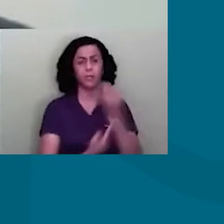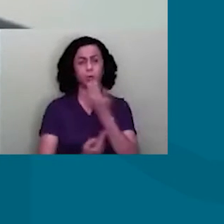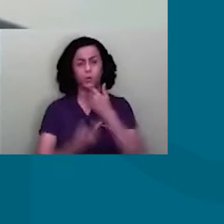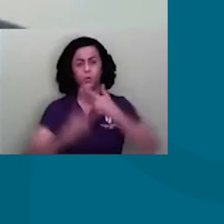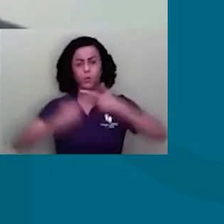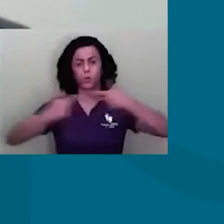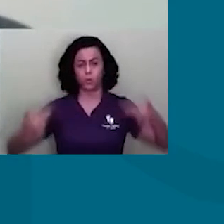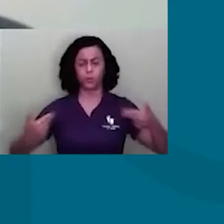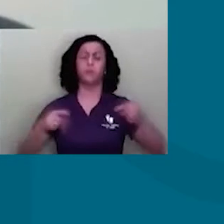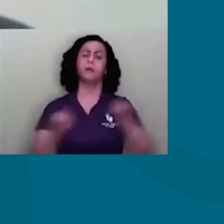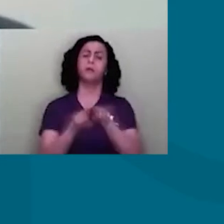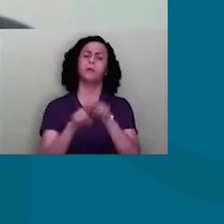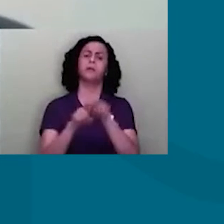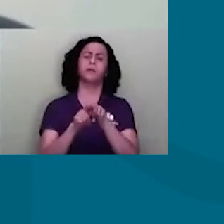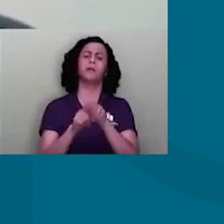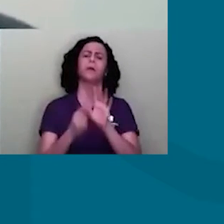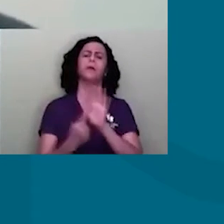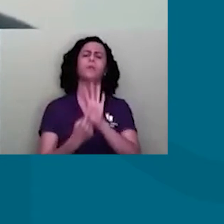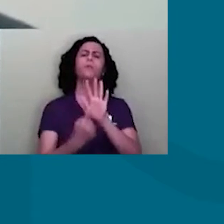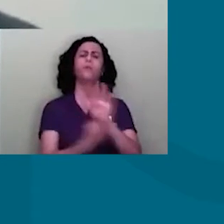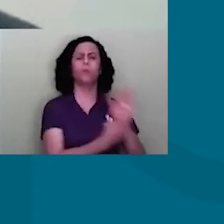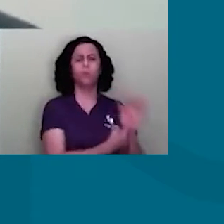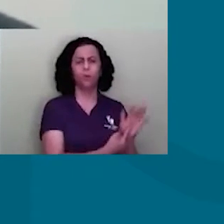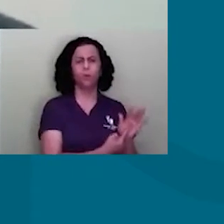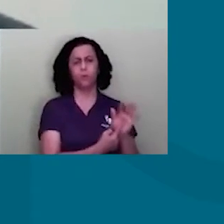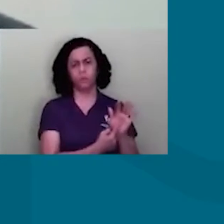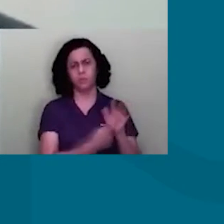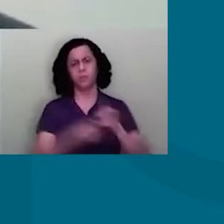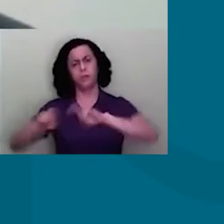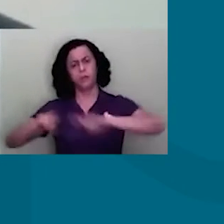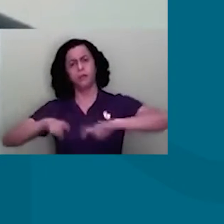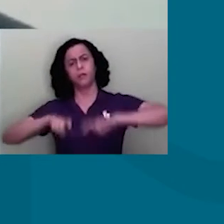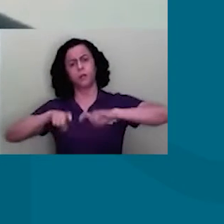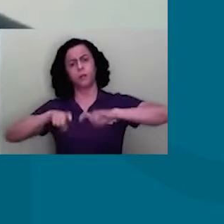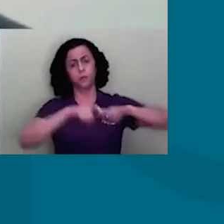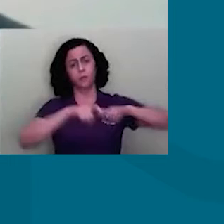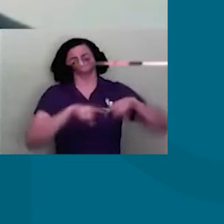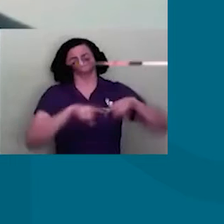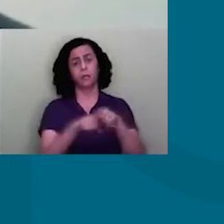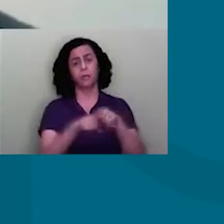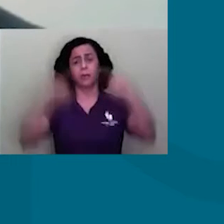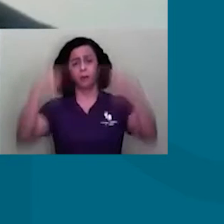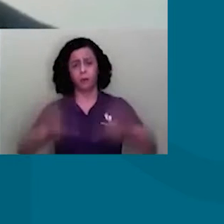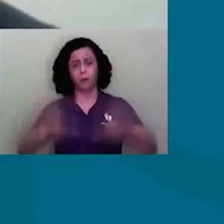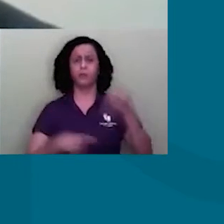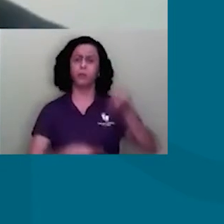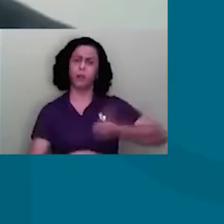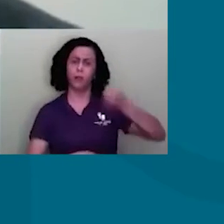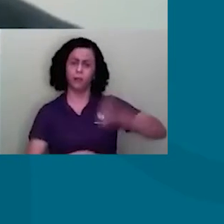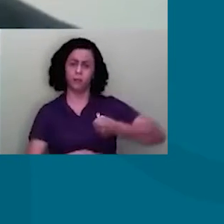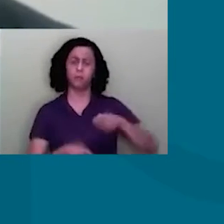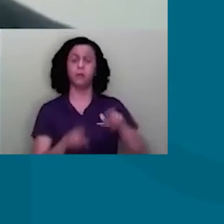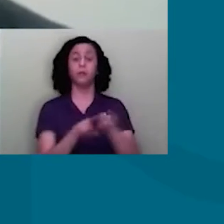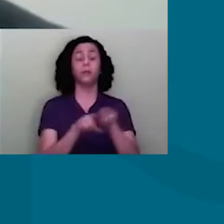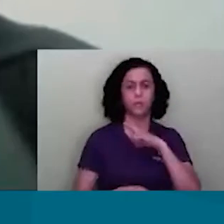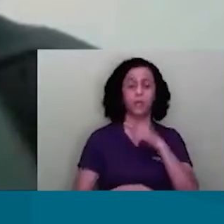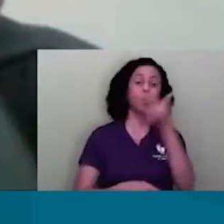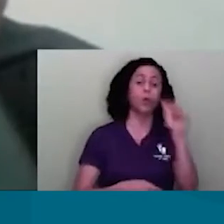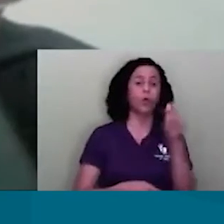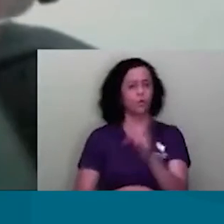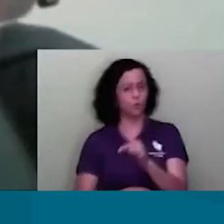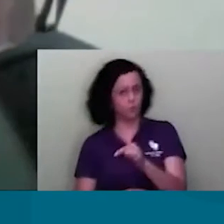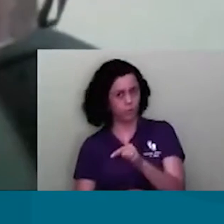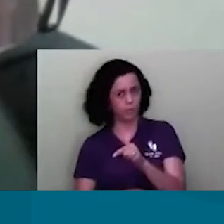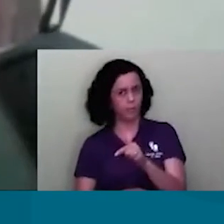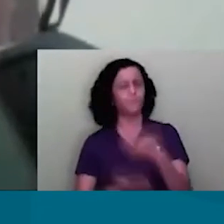torneio leiteiro. É uma pasta que precisa muito estar interagindo com outras secretarias. Se